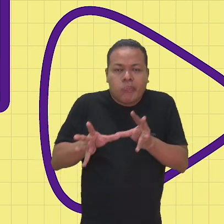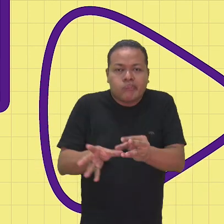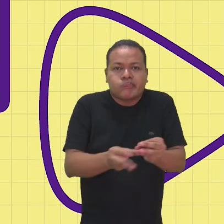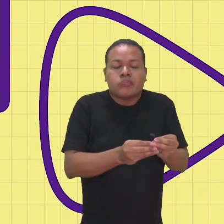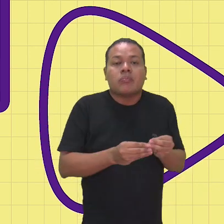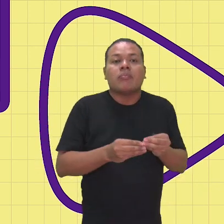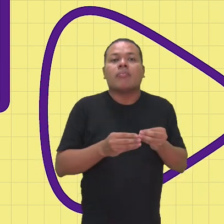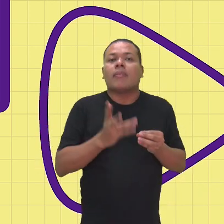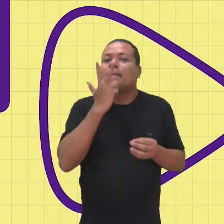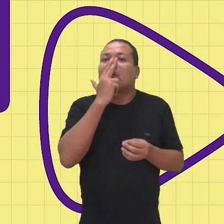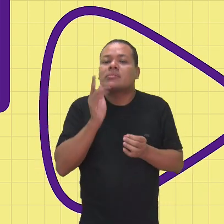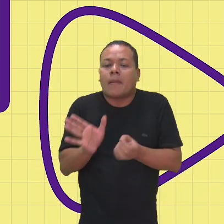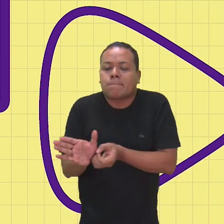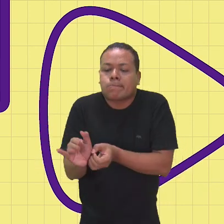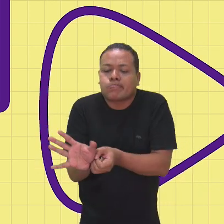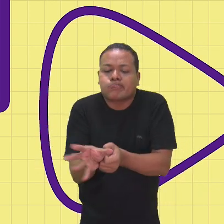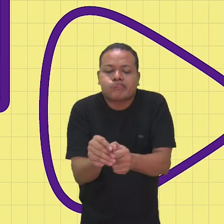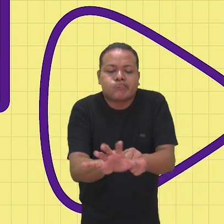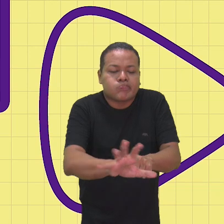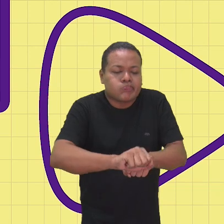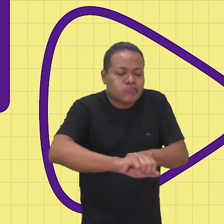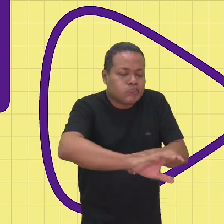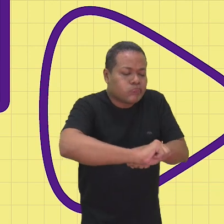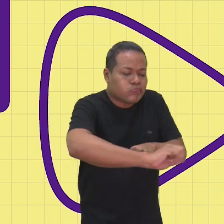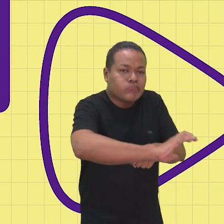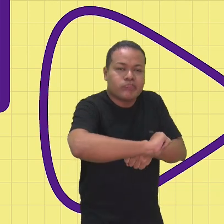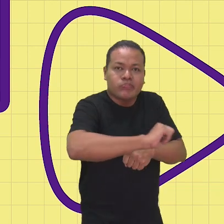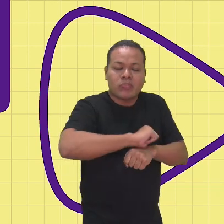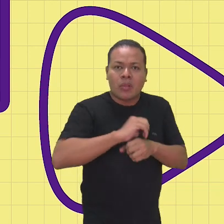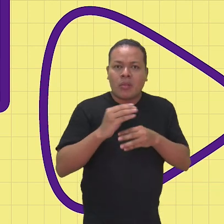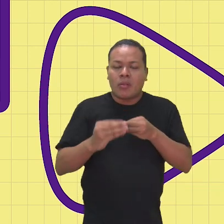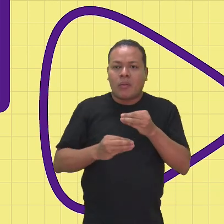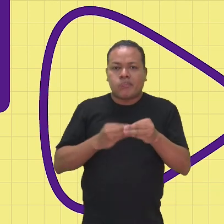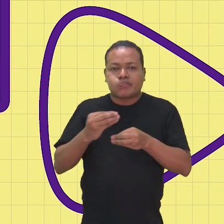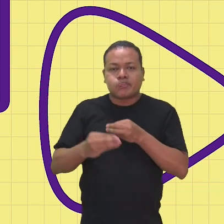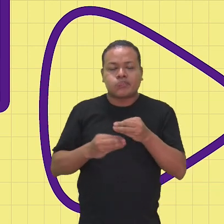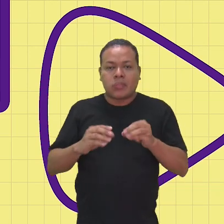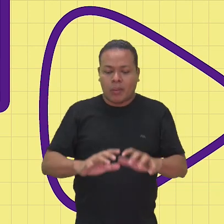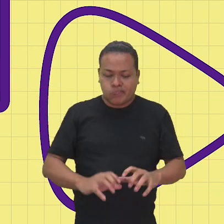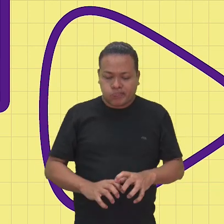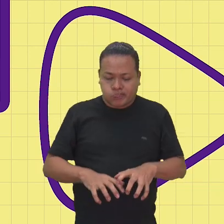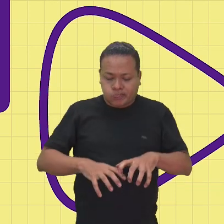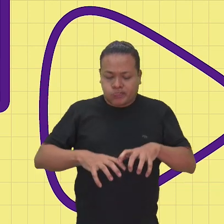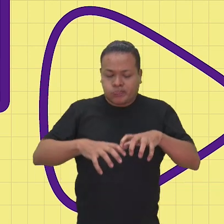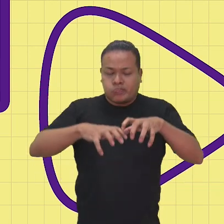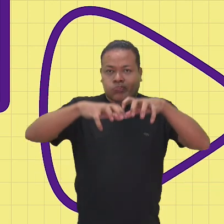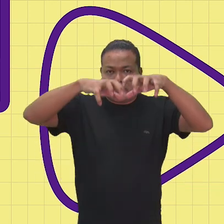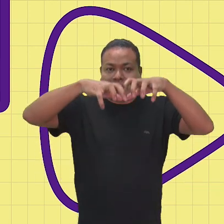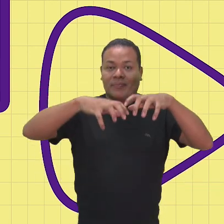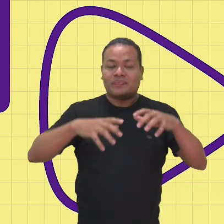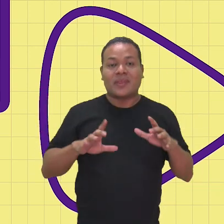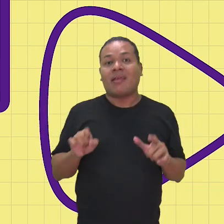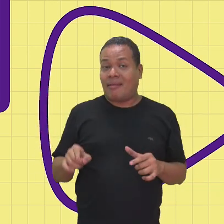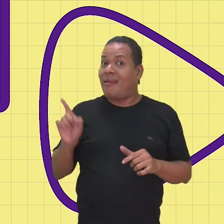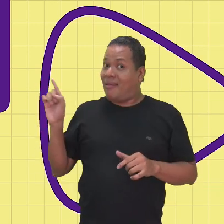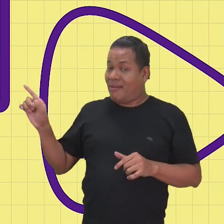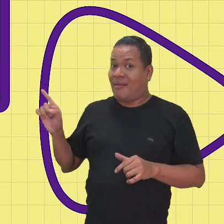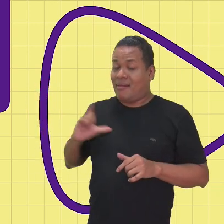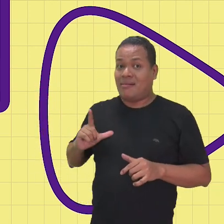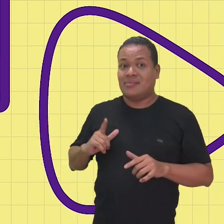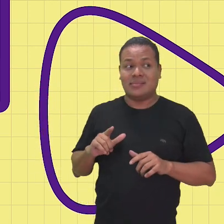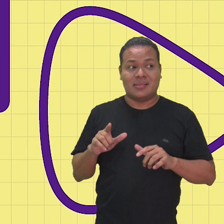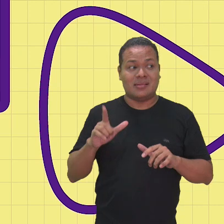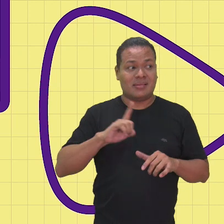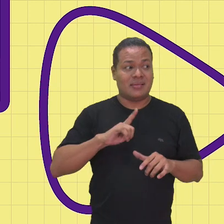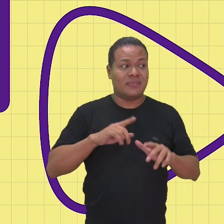a aglutinar, ela vai começar a formar ali partículas em suspensão. E não só isso. Essa substância ela